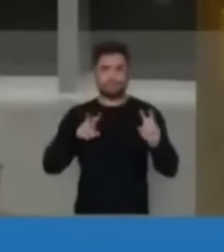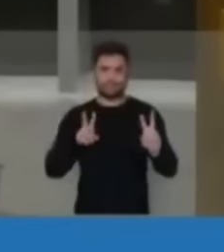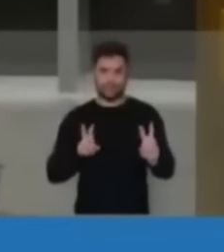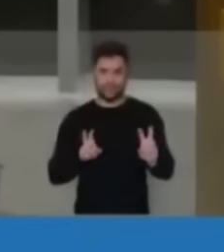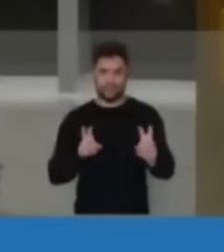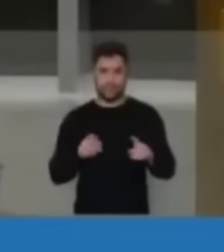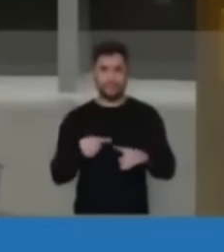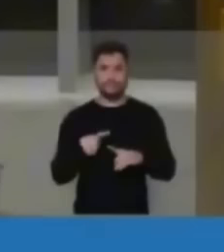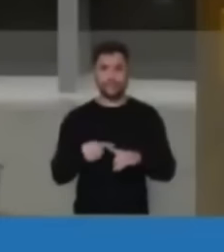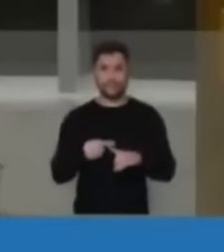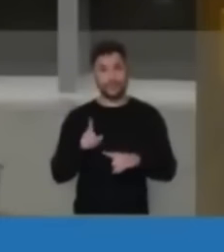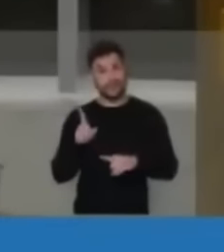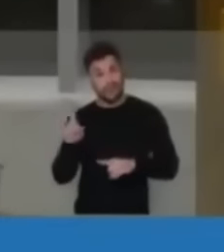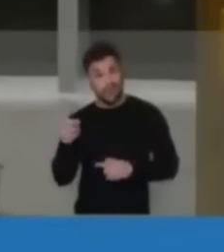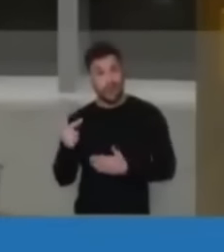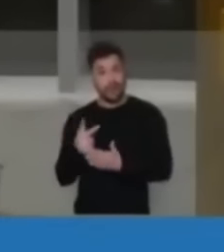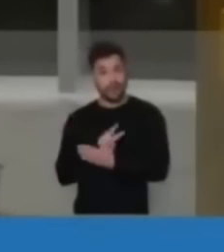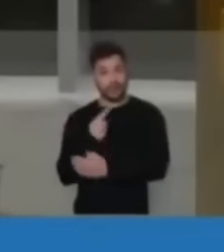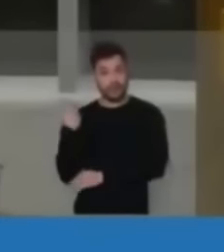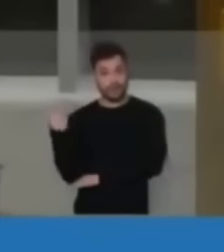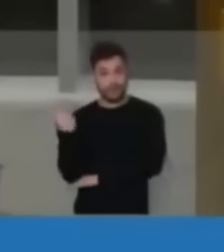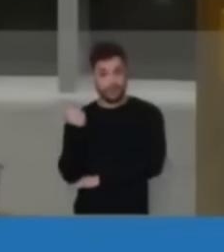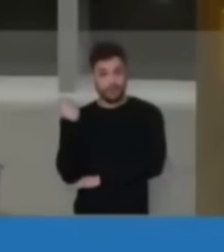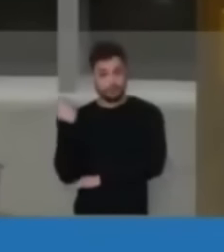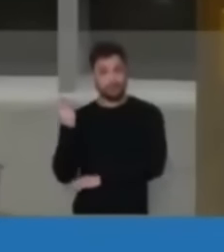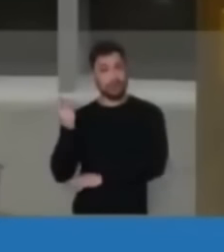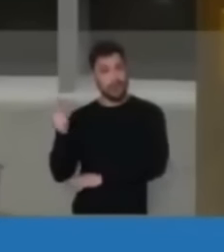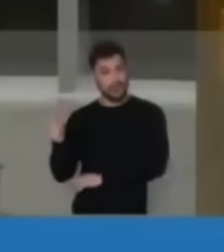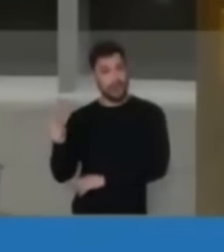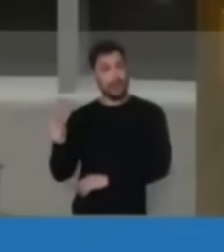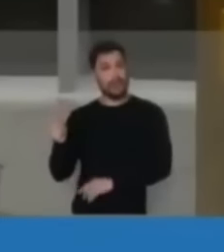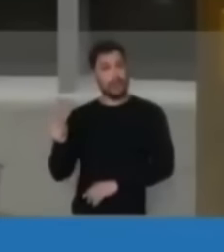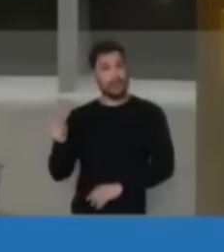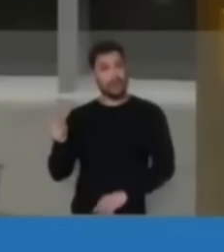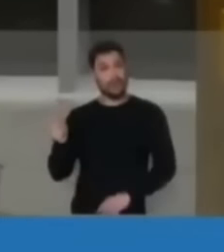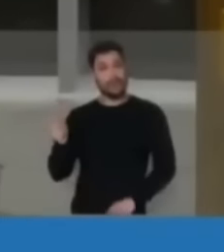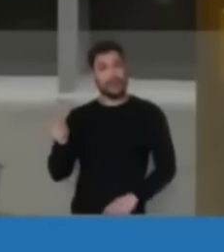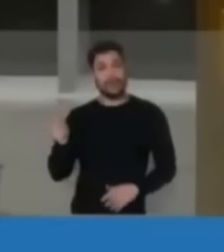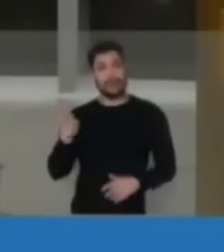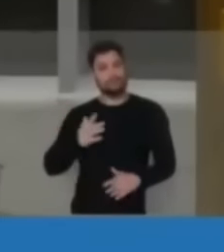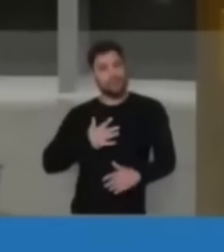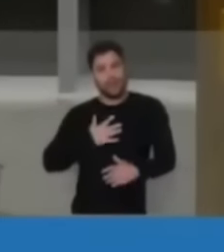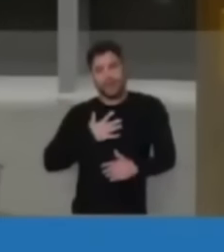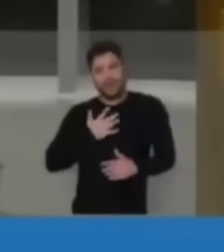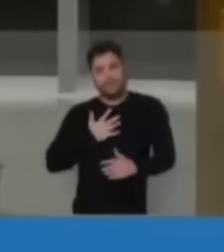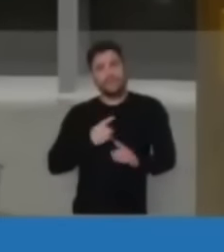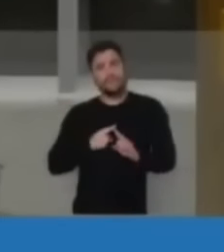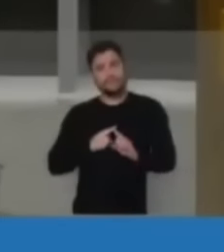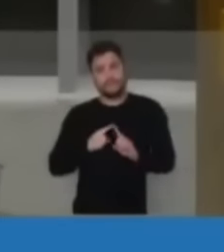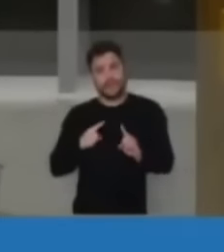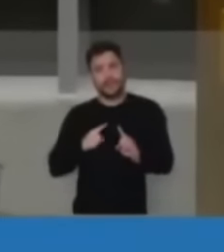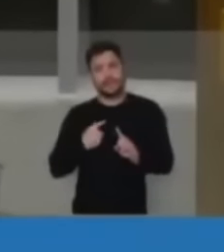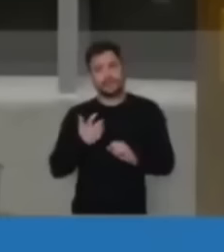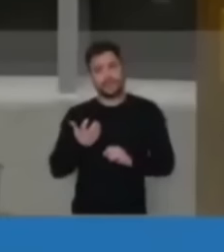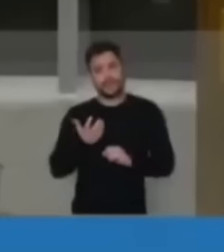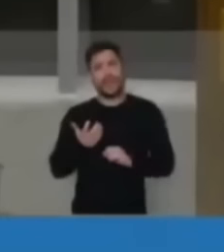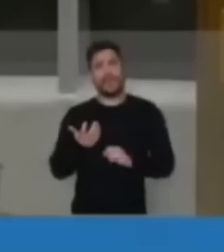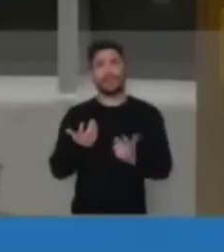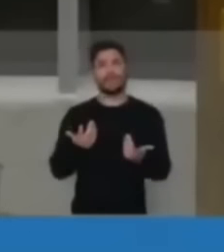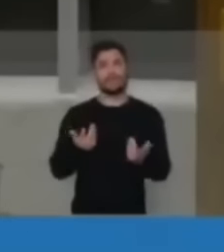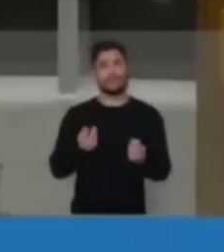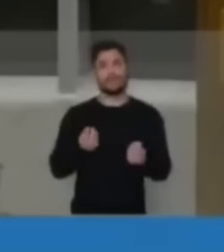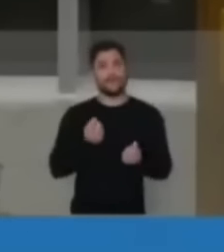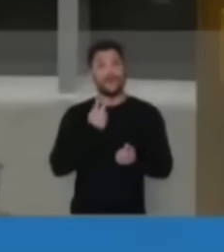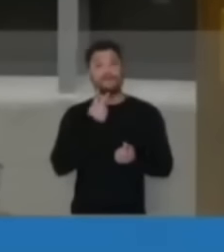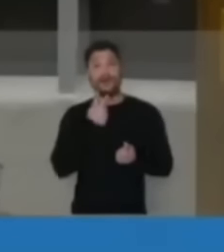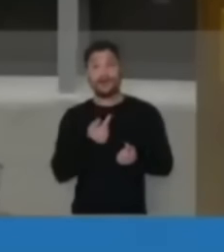que aconteceu é uma grande tragédia e eu quero politizar em bom sentido esse debate